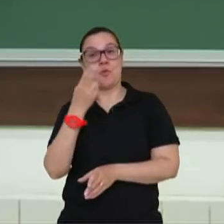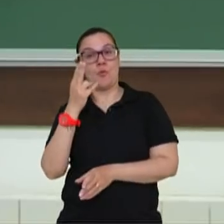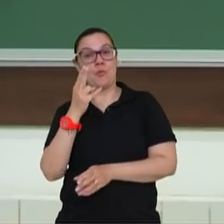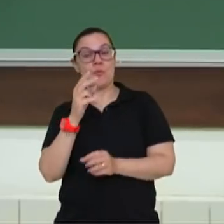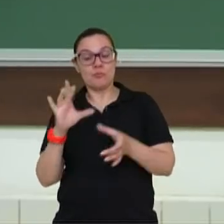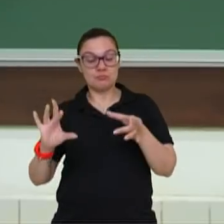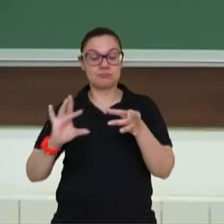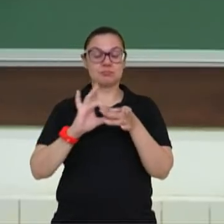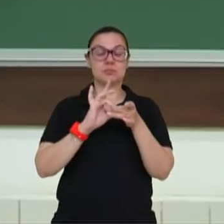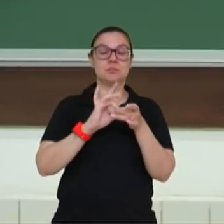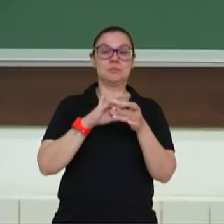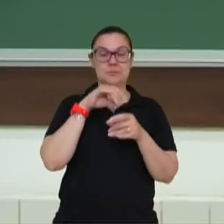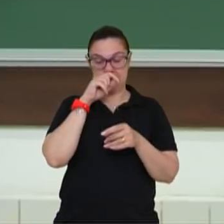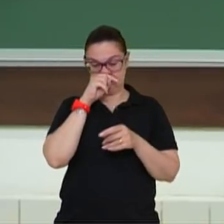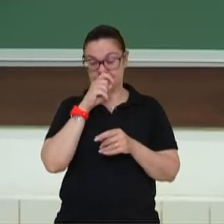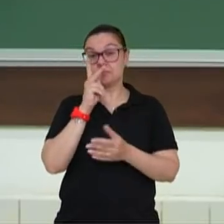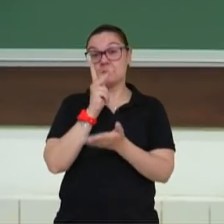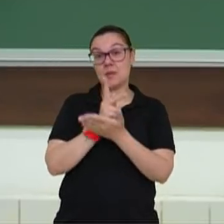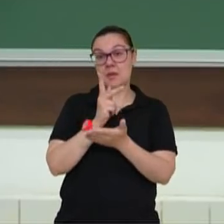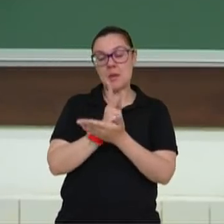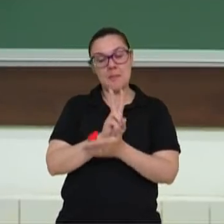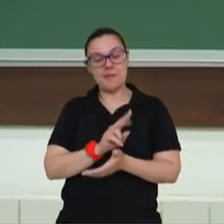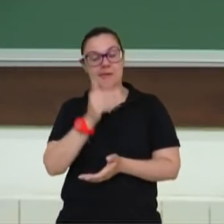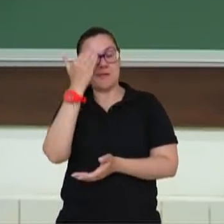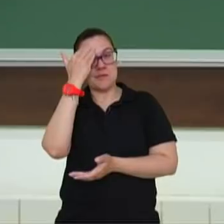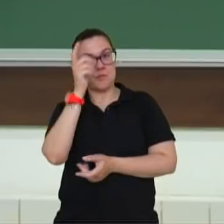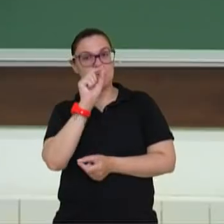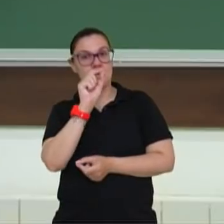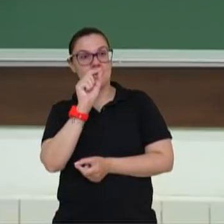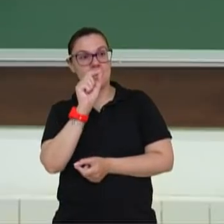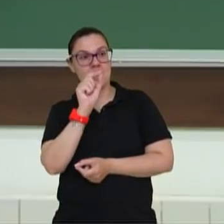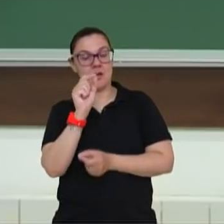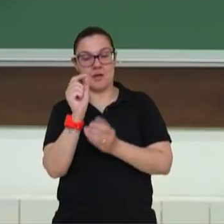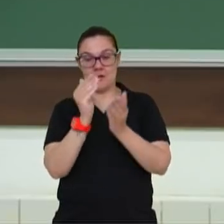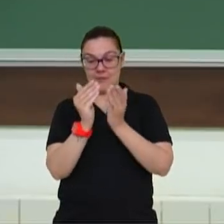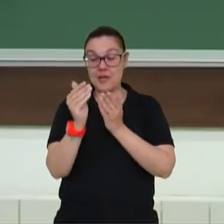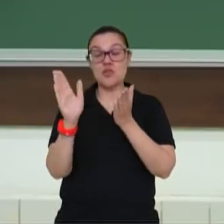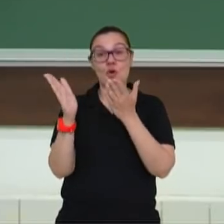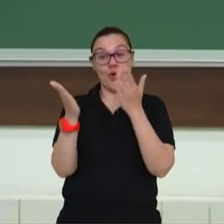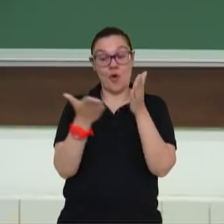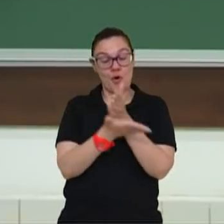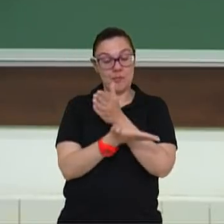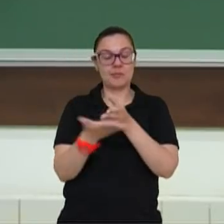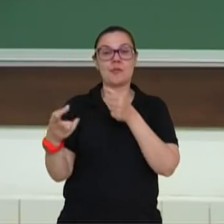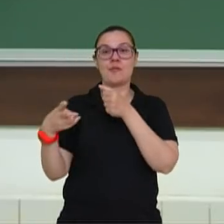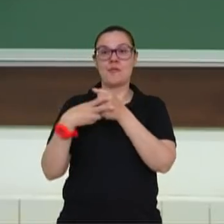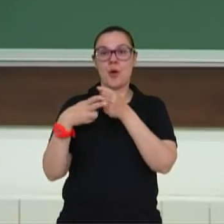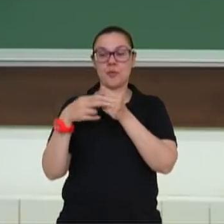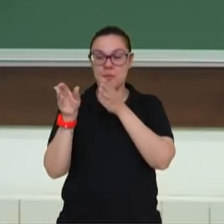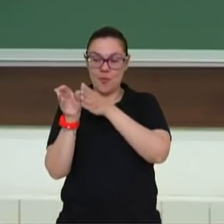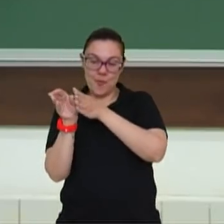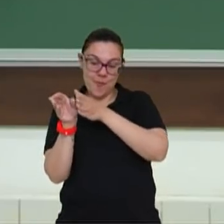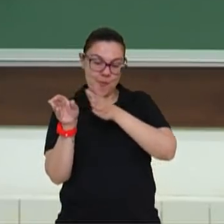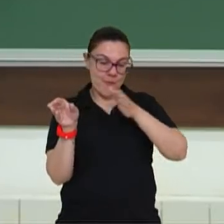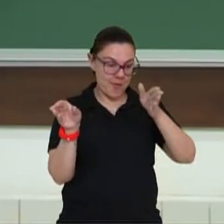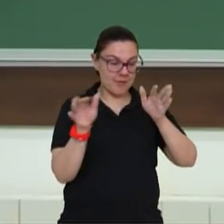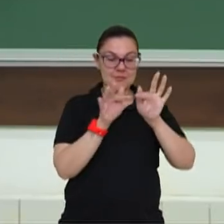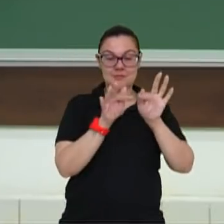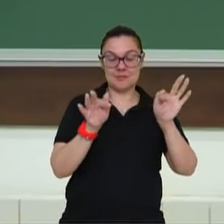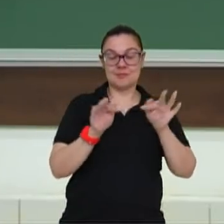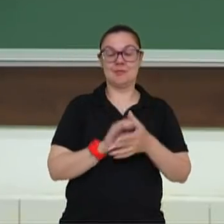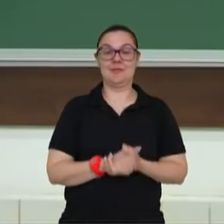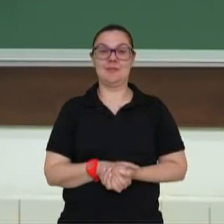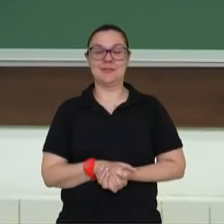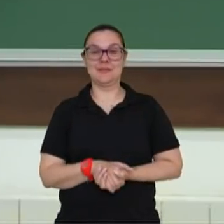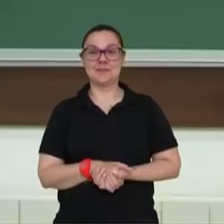seu complemento. Então, você vai saber que você tem, além de classificar o verbo, você vai classificar também